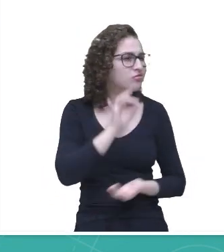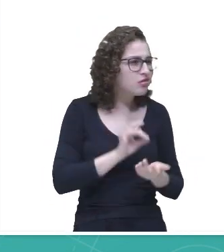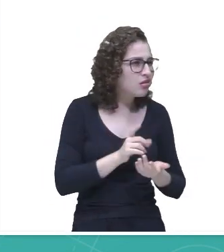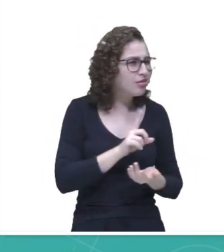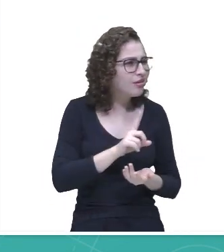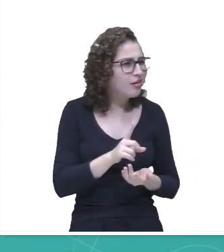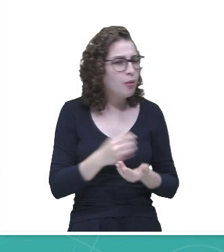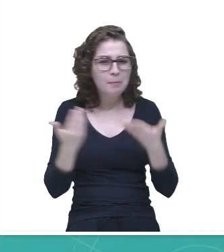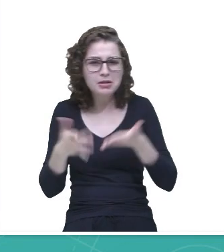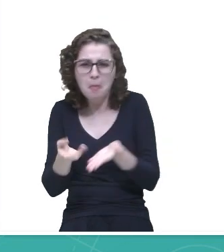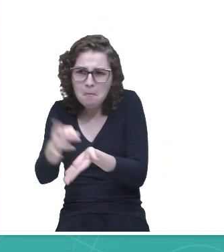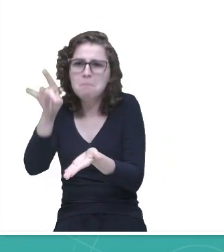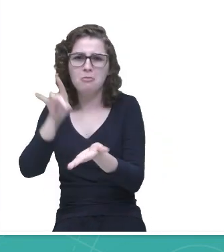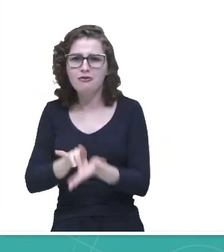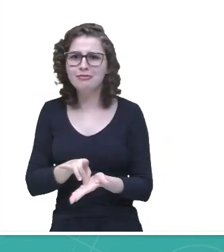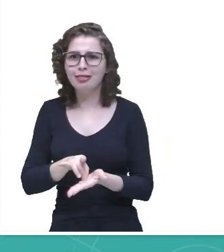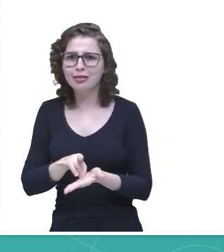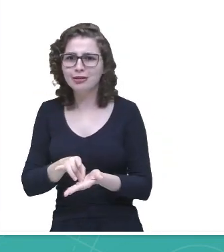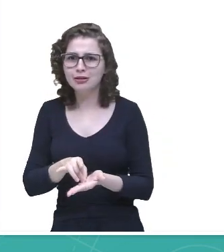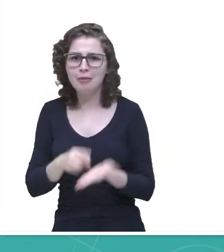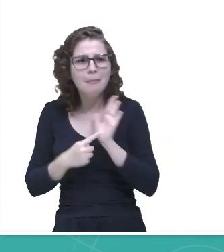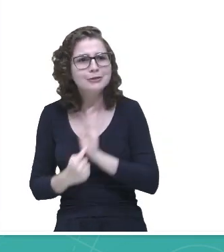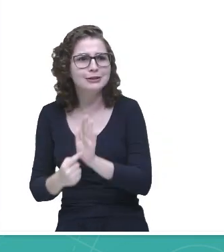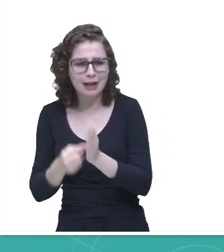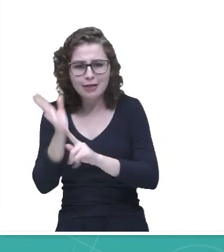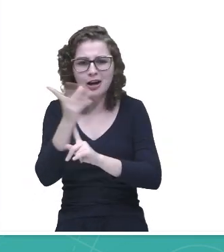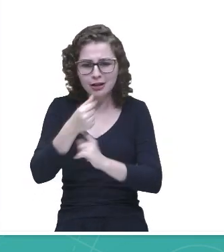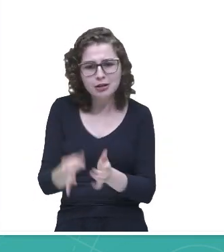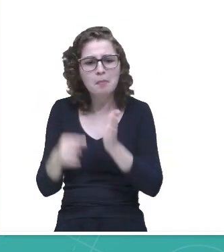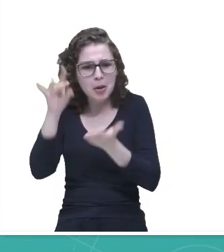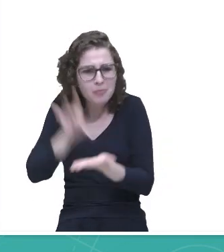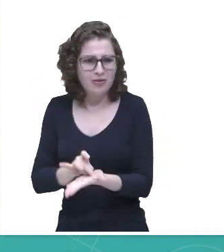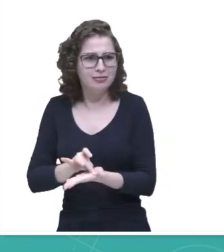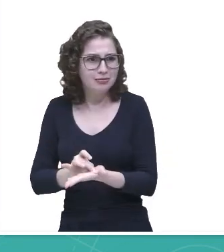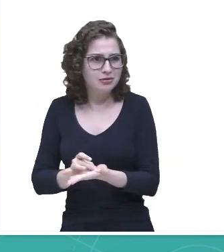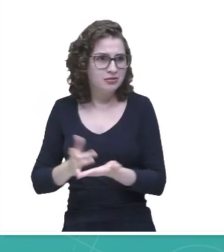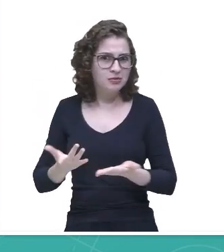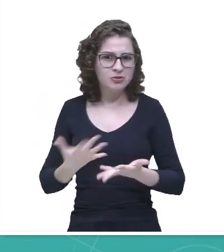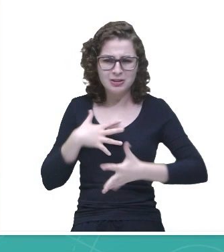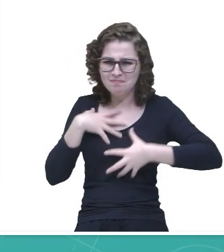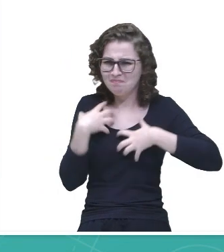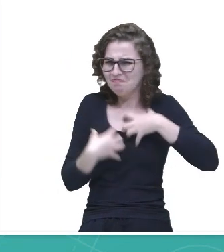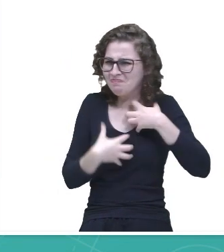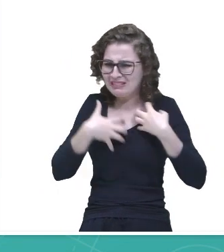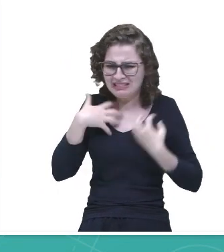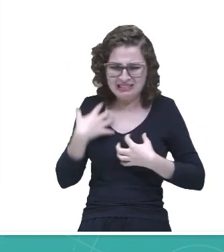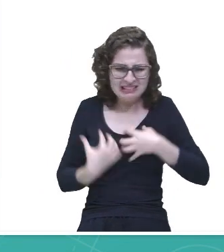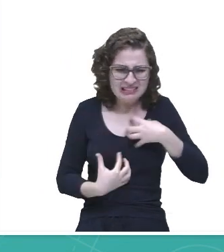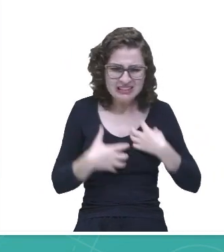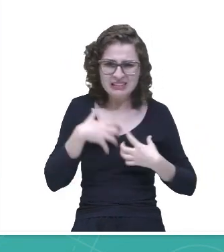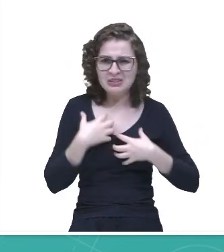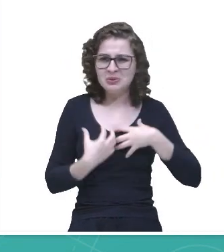temos que falar através da arte do que está acontecendo, essa angústia que o homem tem nesse período,